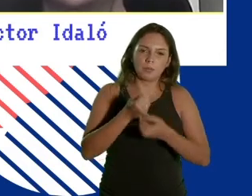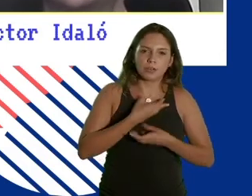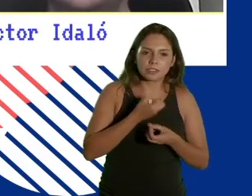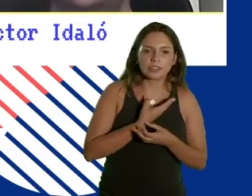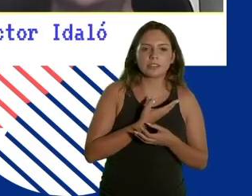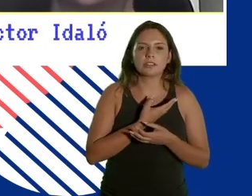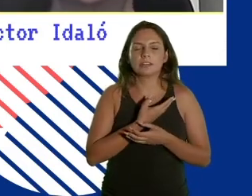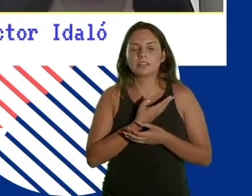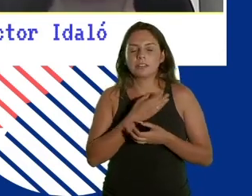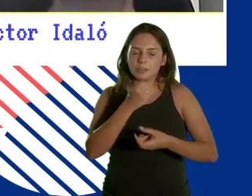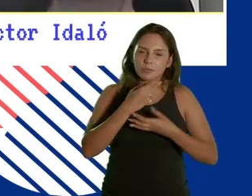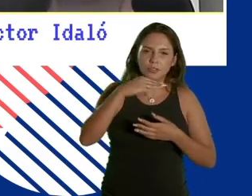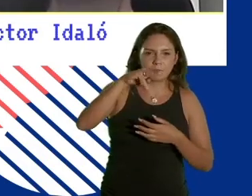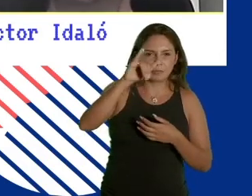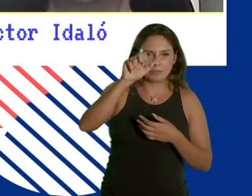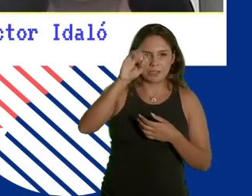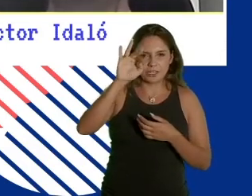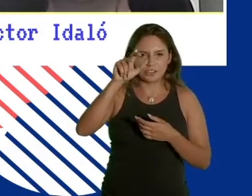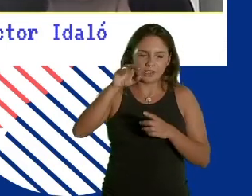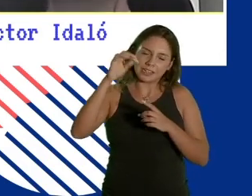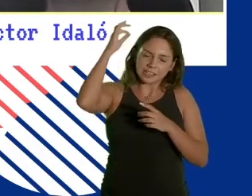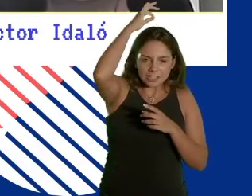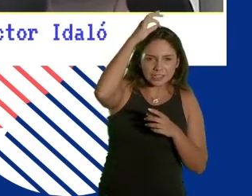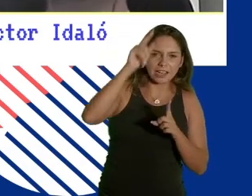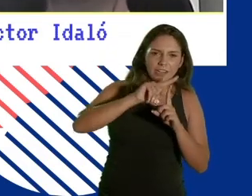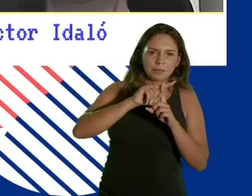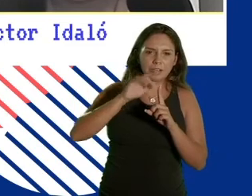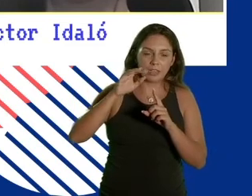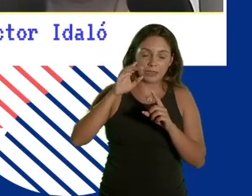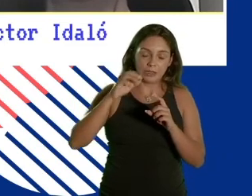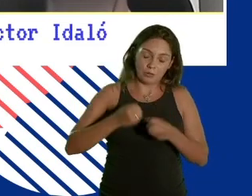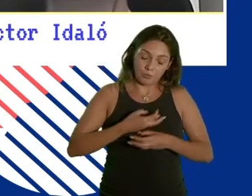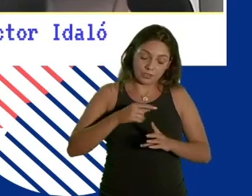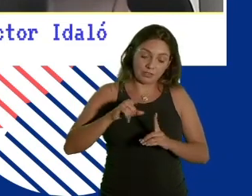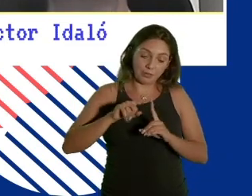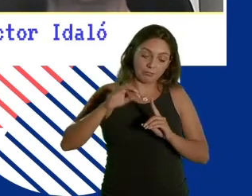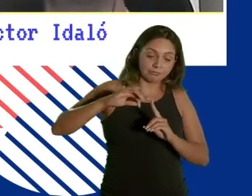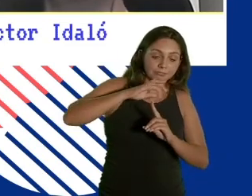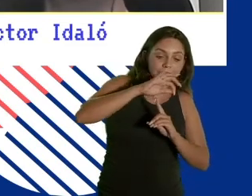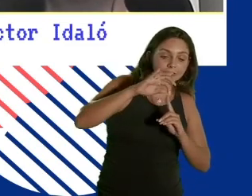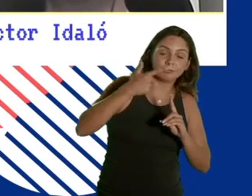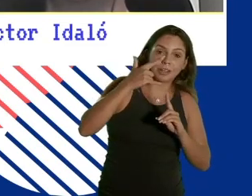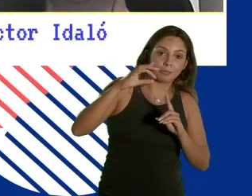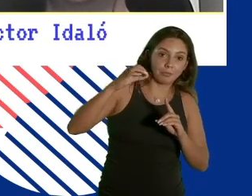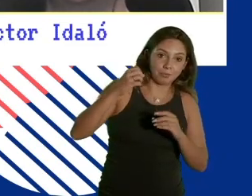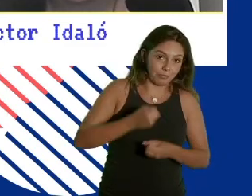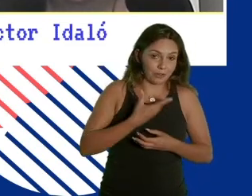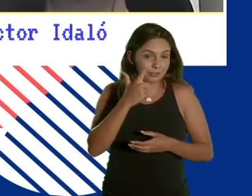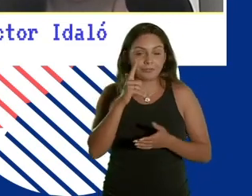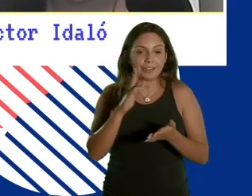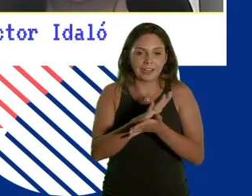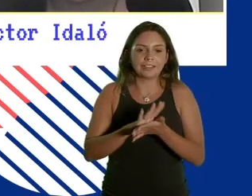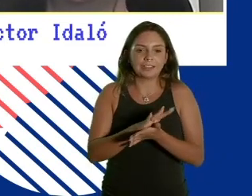coisa meio mística, ao mesmo tempo sagrada para nós poetas, porque sem a poesia nós não somos nada,